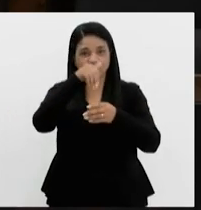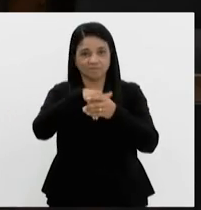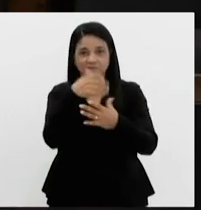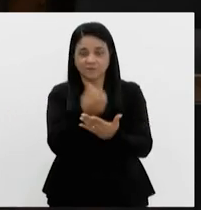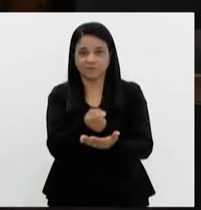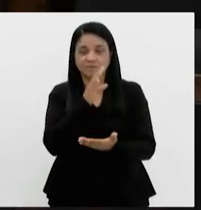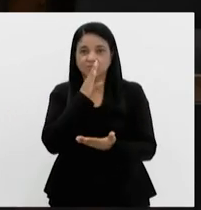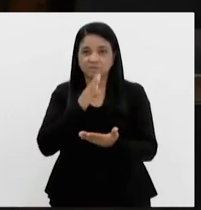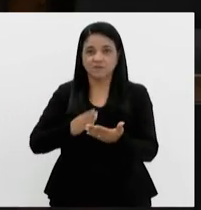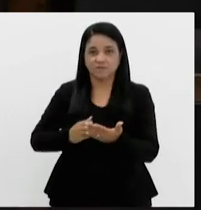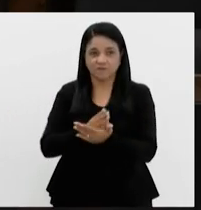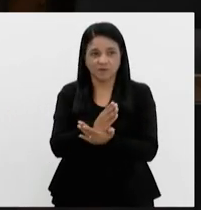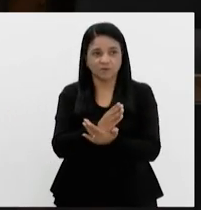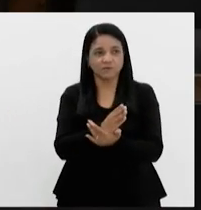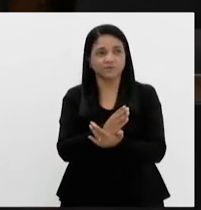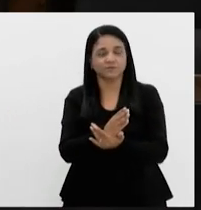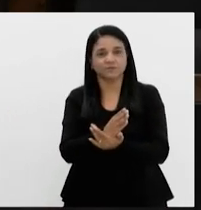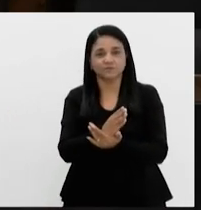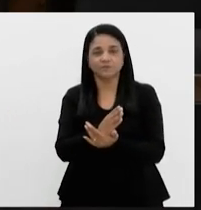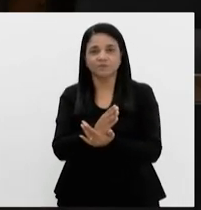que aprovam, mandem-se como estão